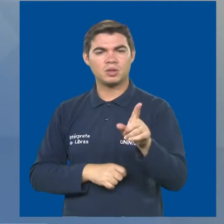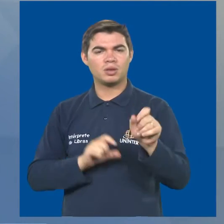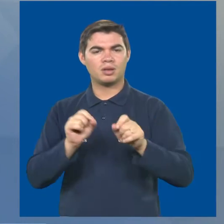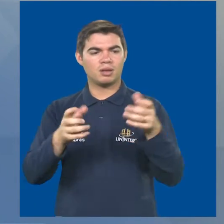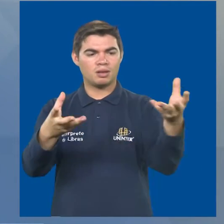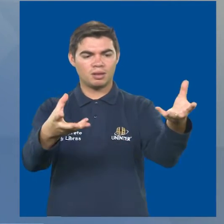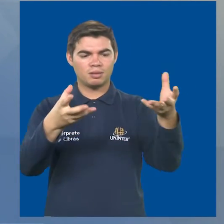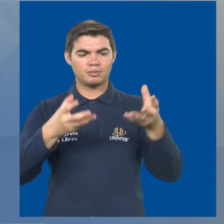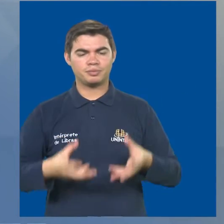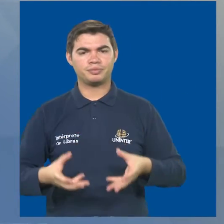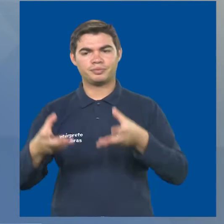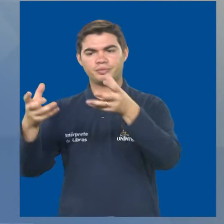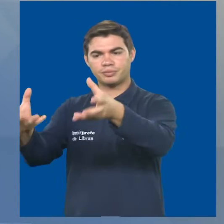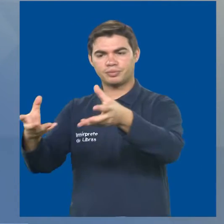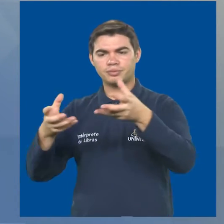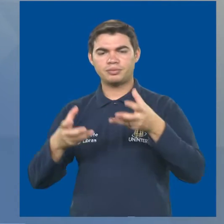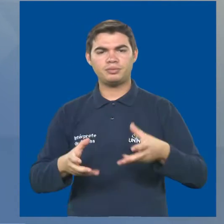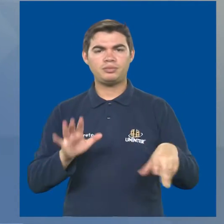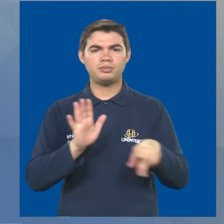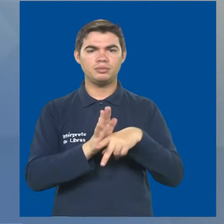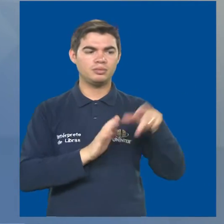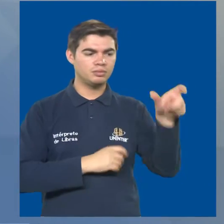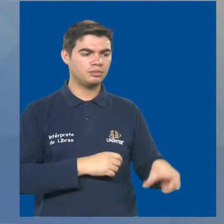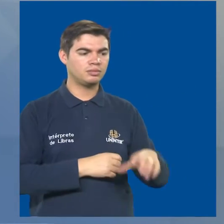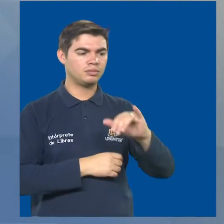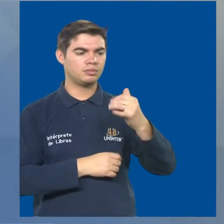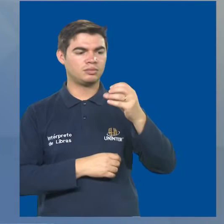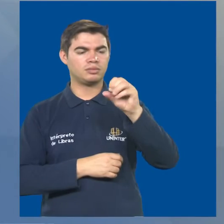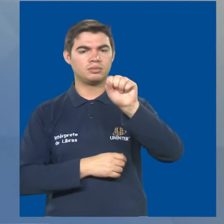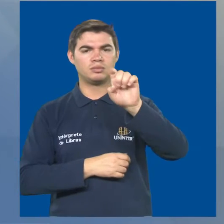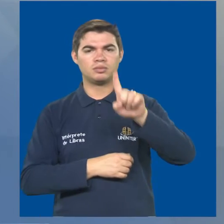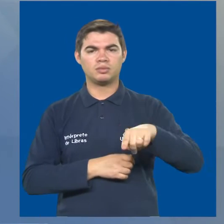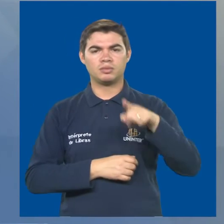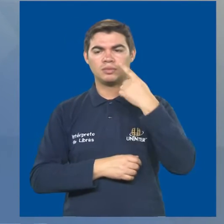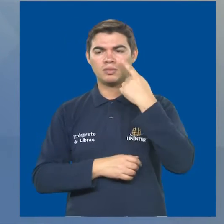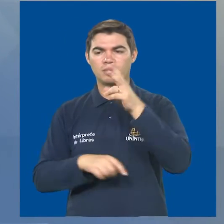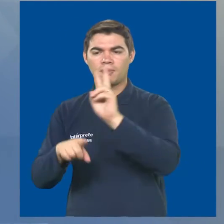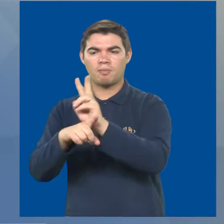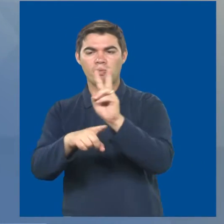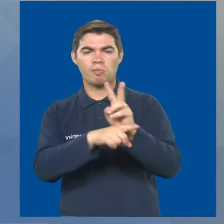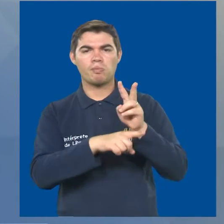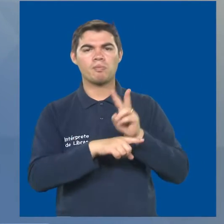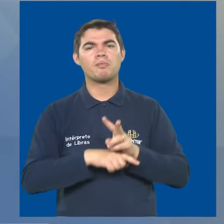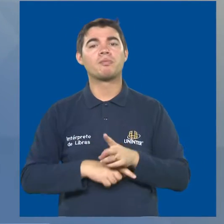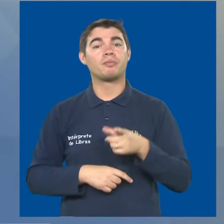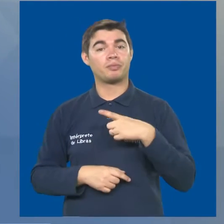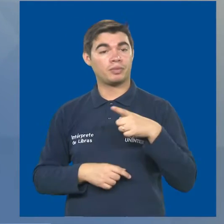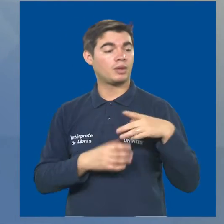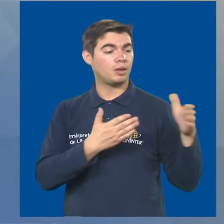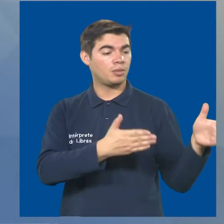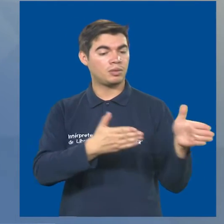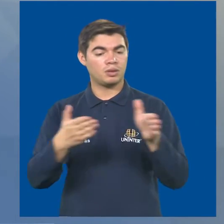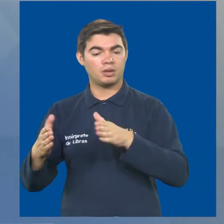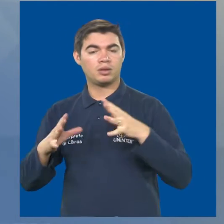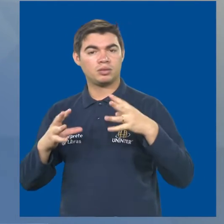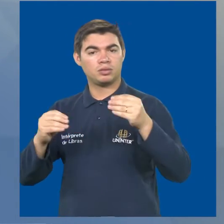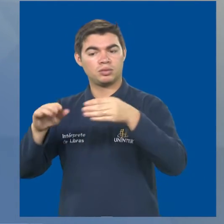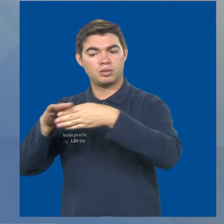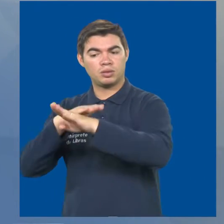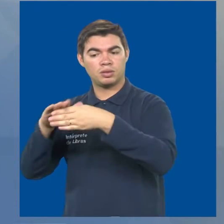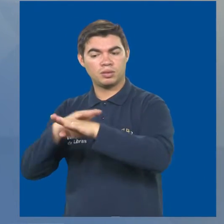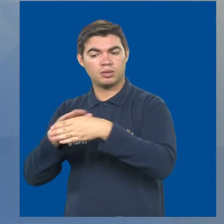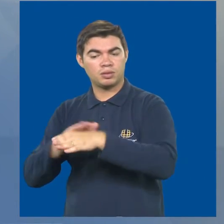esse acervo precioso do josé mindlin e ela passou então por um processo de armazenamento